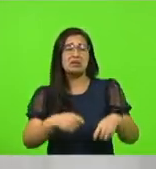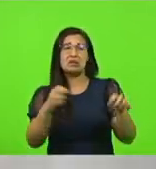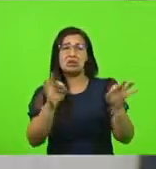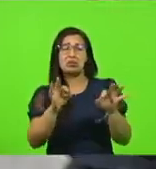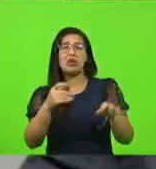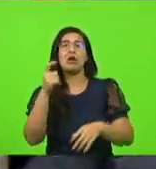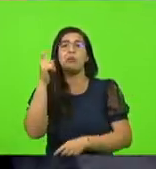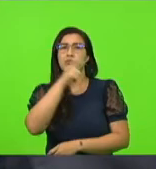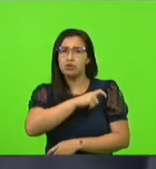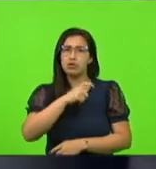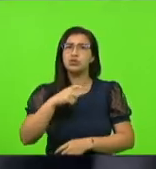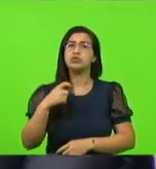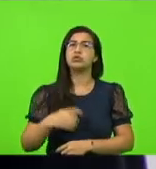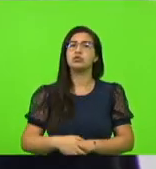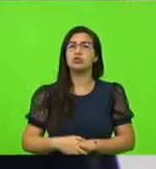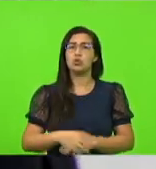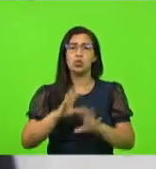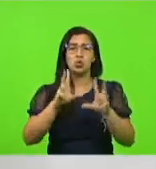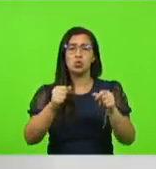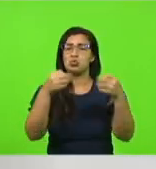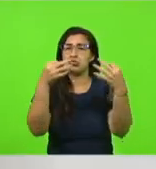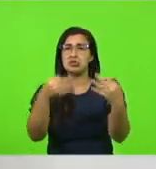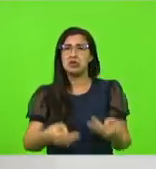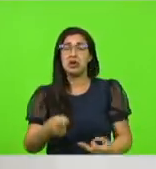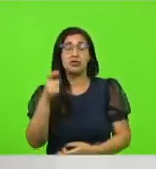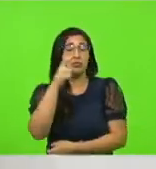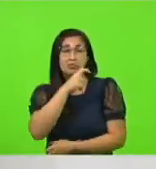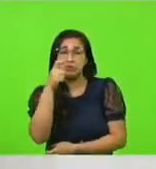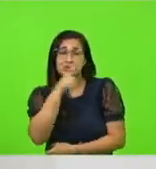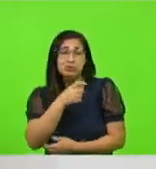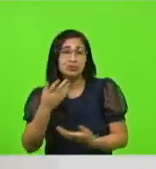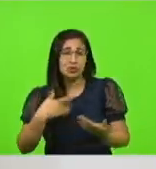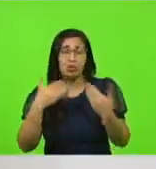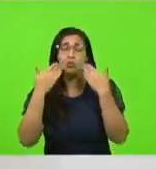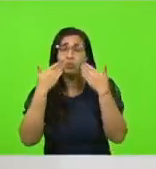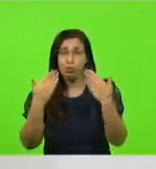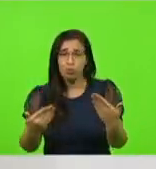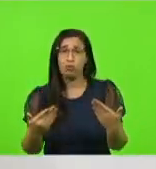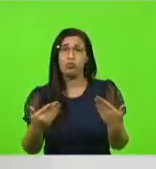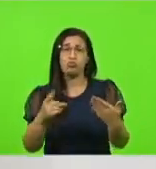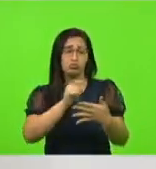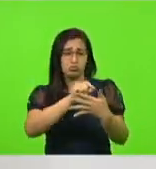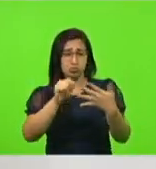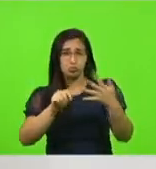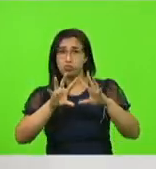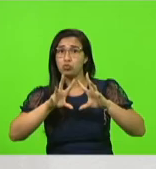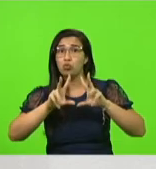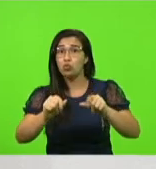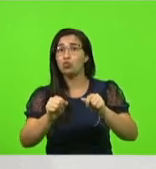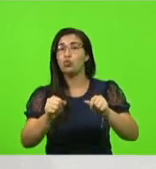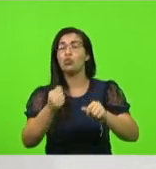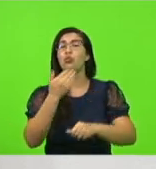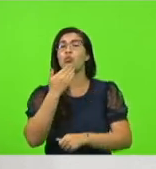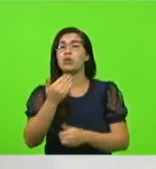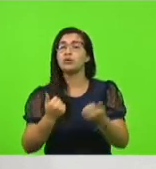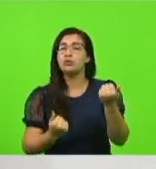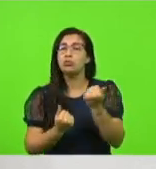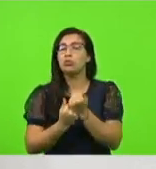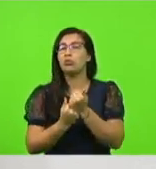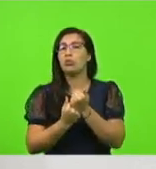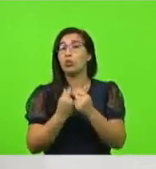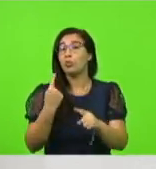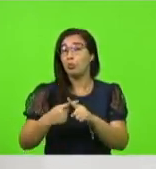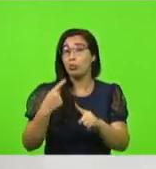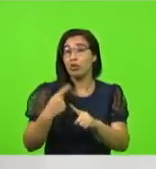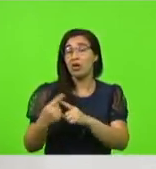mentira, falando que está tudo certo, o que é mentira. Eu vou mostrar aqui, e aqui dentro eu peço apoio de vocês, porque tem muita gente que fala